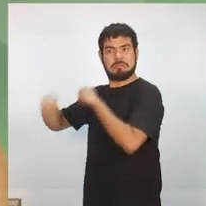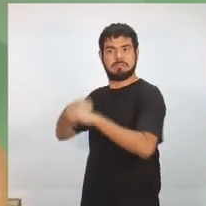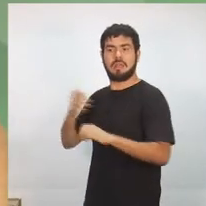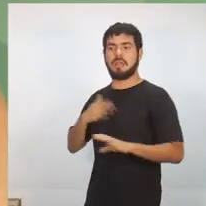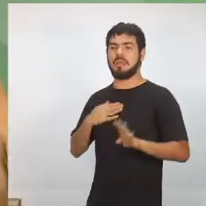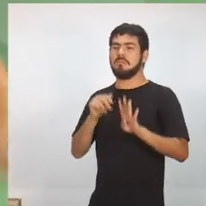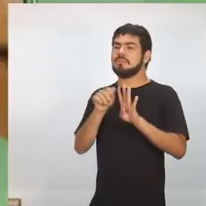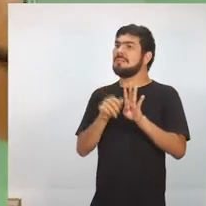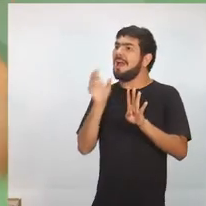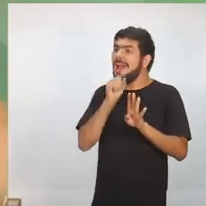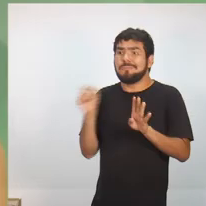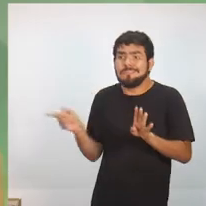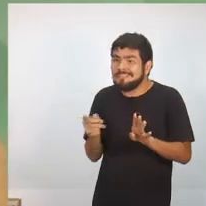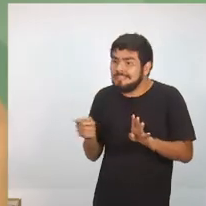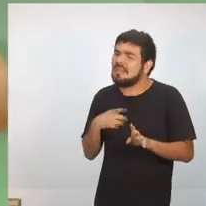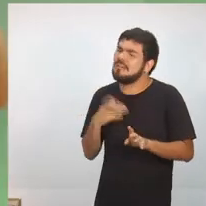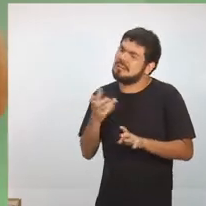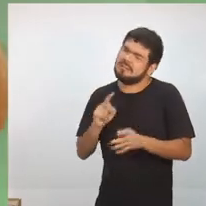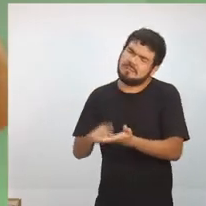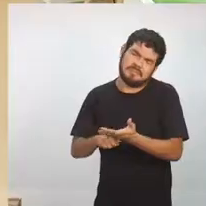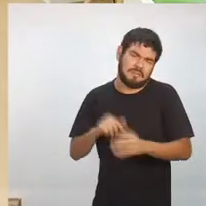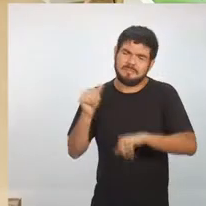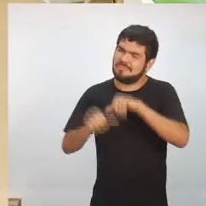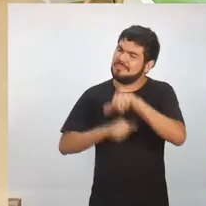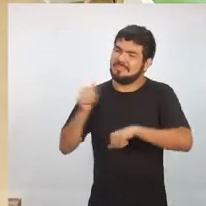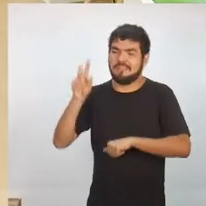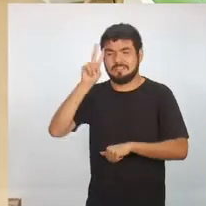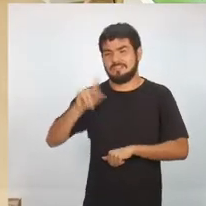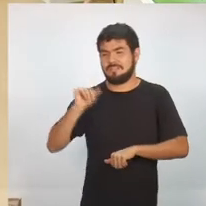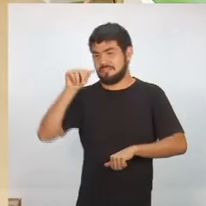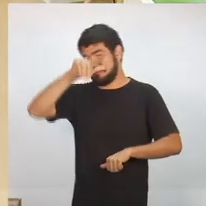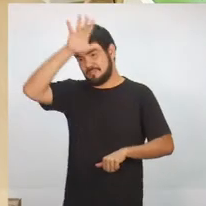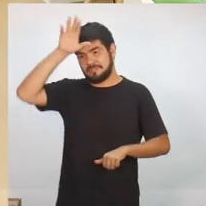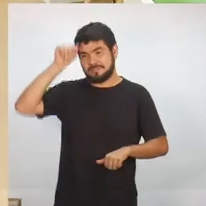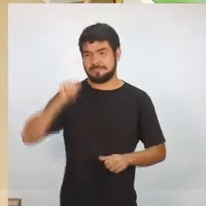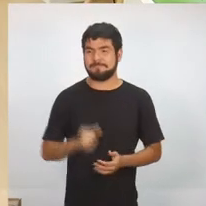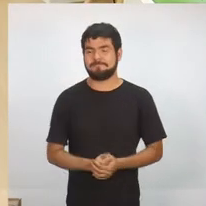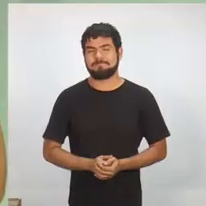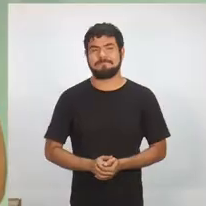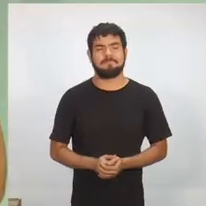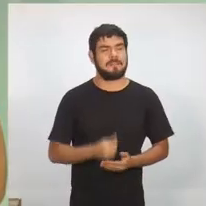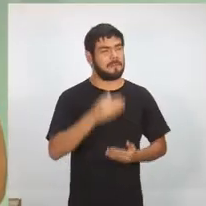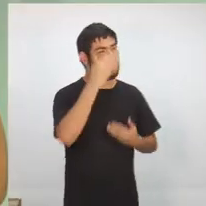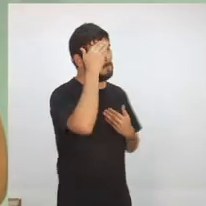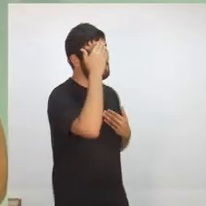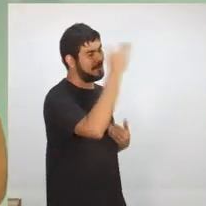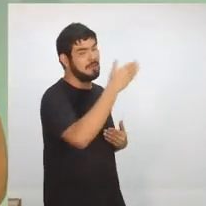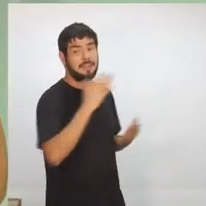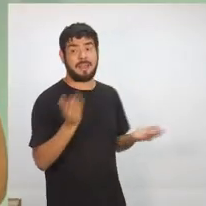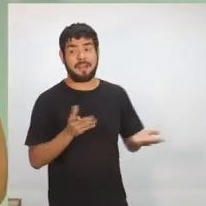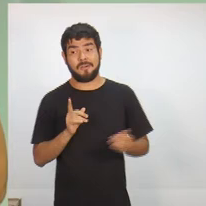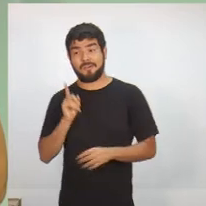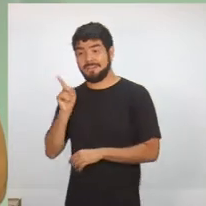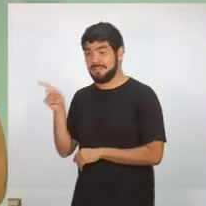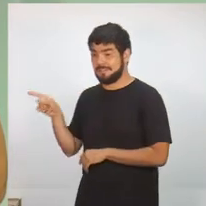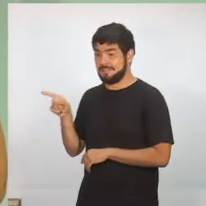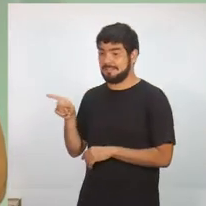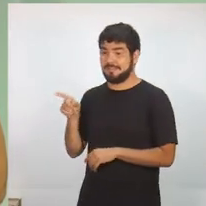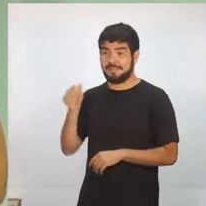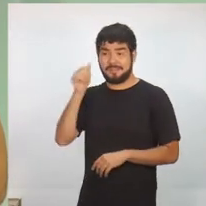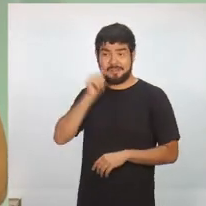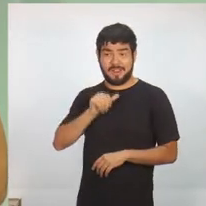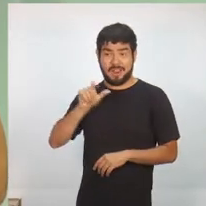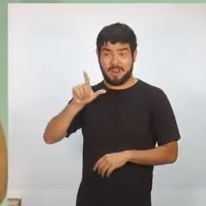próximos 4 anos mudarmos a história do Amazonas. Obrigada, candidato. Quem fala agora, quem faz as considerações finais é a